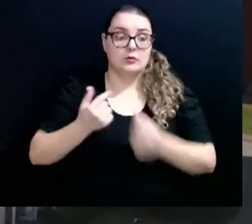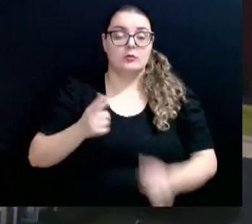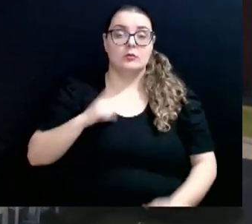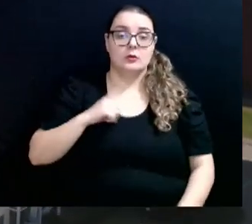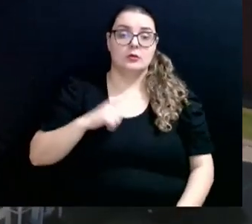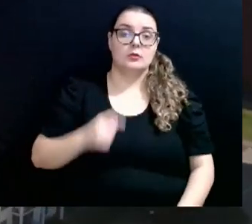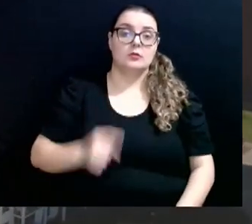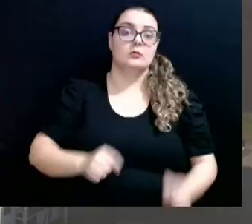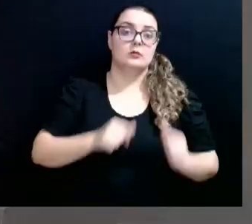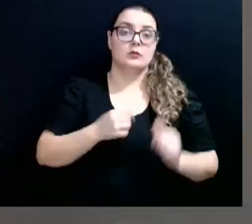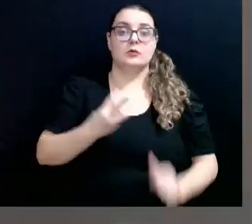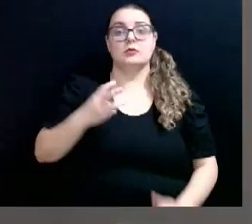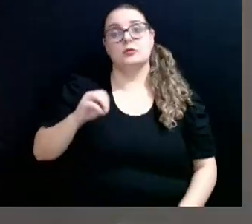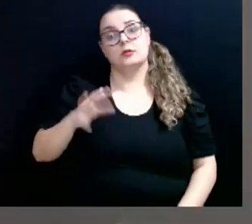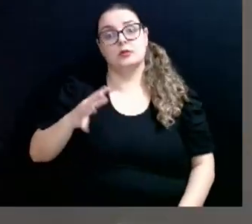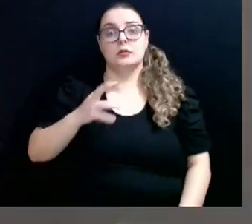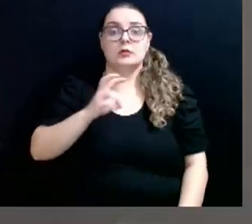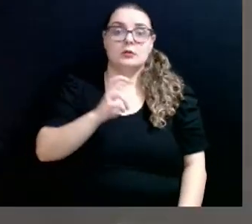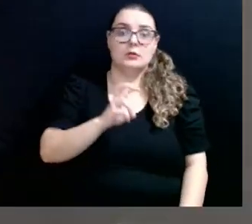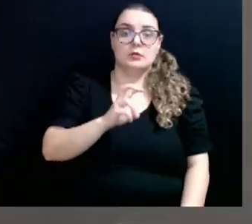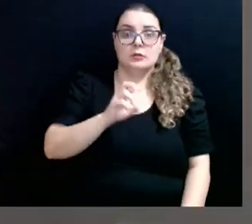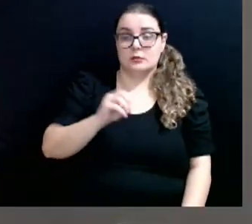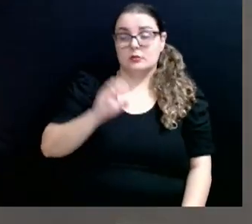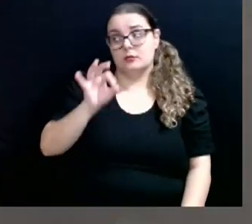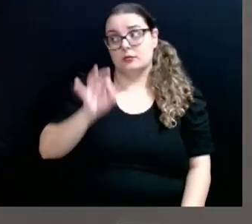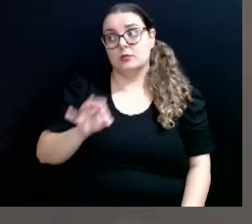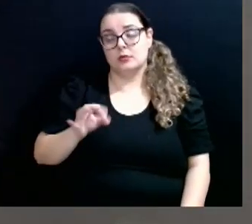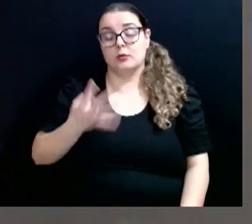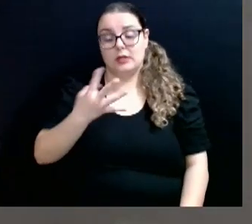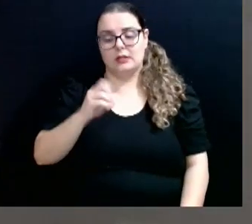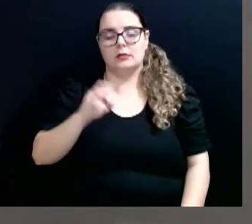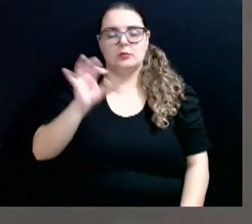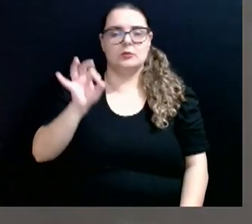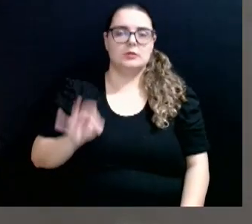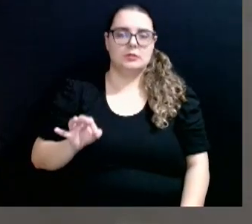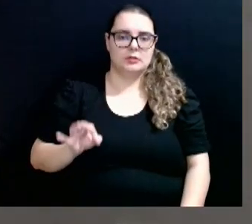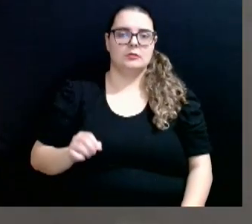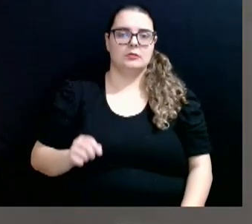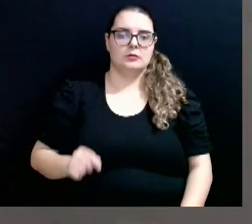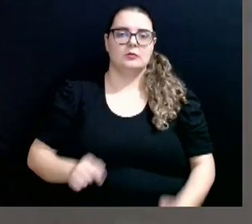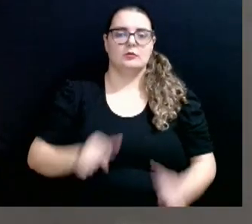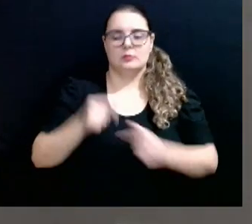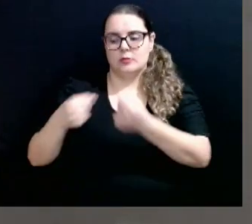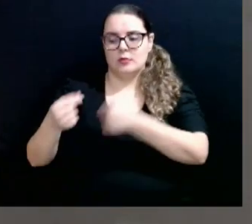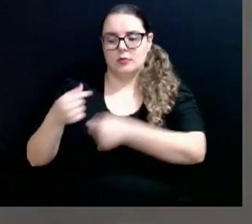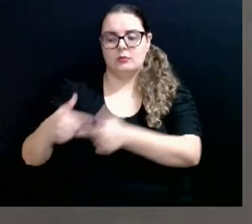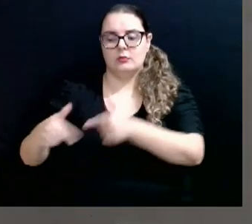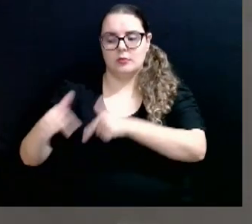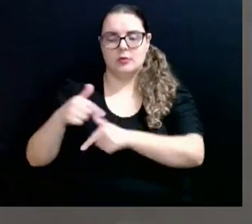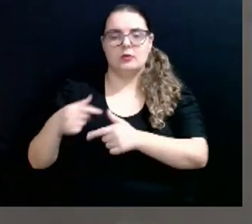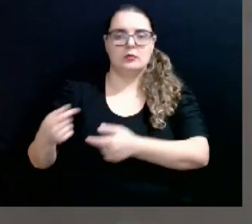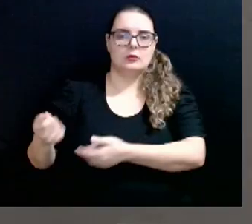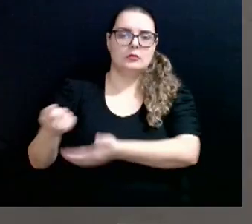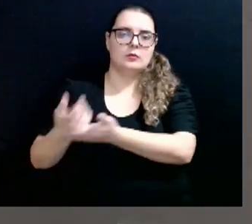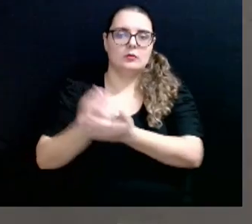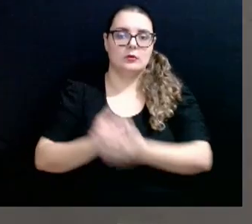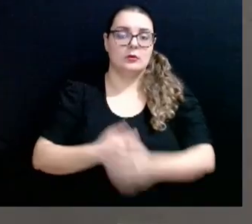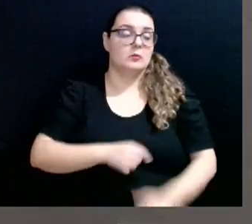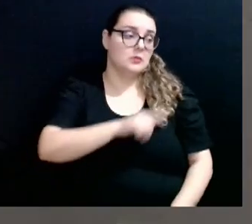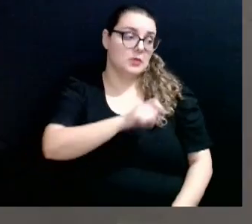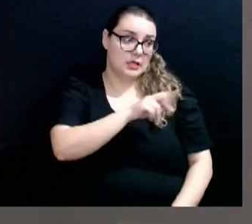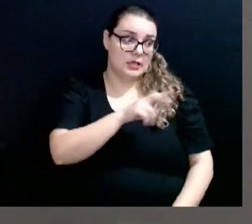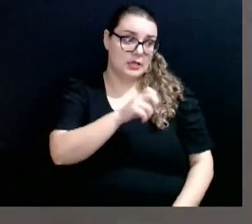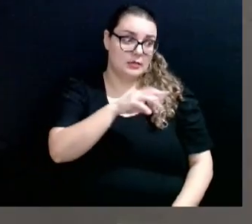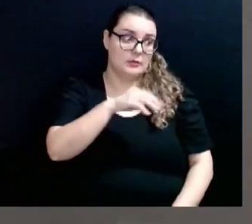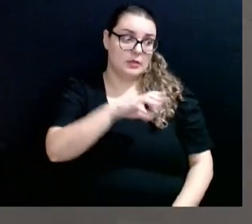50% do valor de mercado. Um negócio que a gente estava esquecendo de falar, que a pessoa, para arrematar o lote, ela tem que estar com o dinheiro, com o valor, tem que estar com o